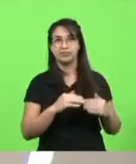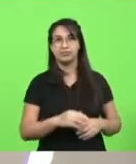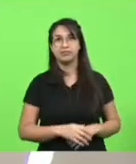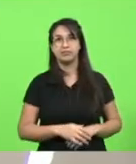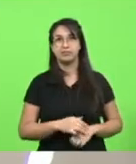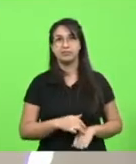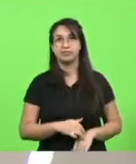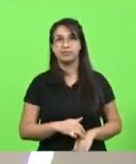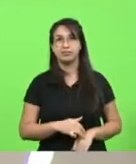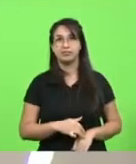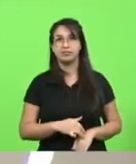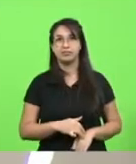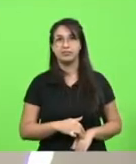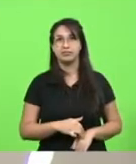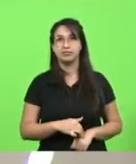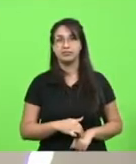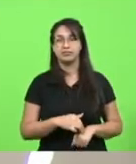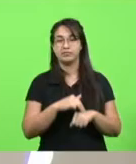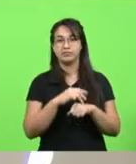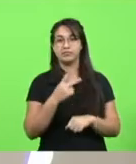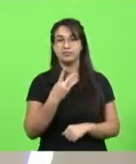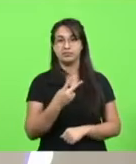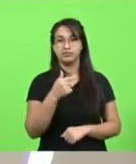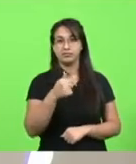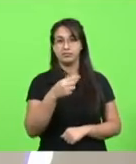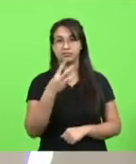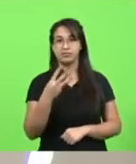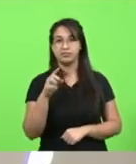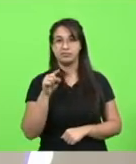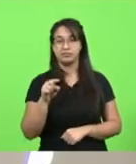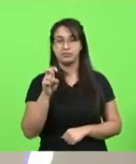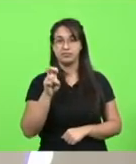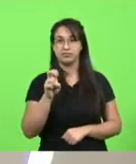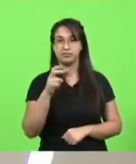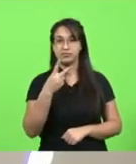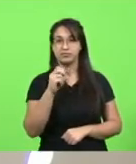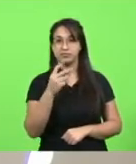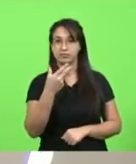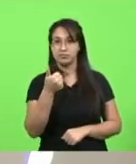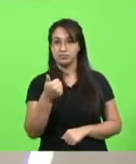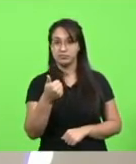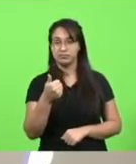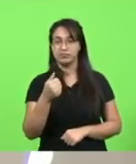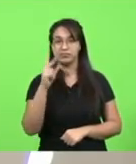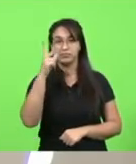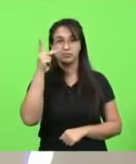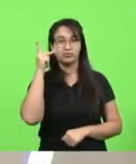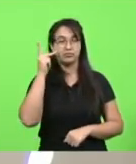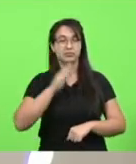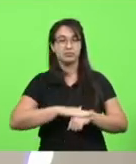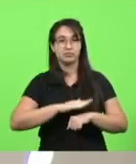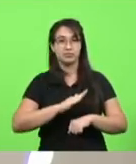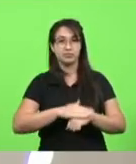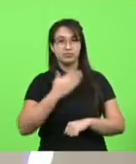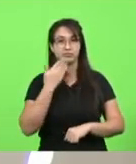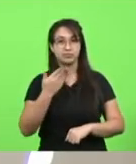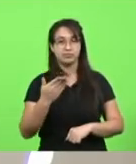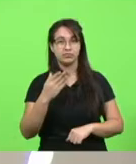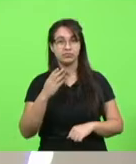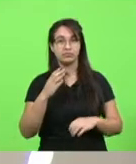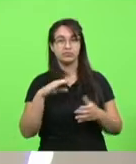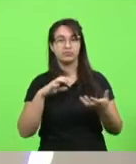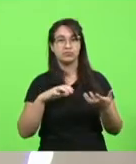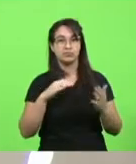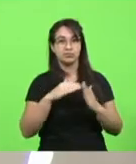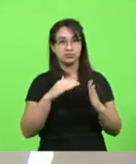unanimidade. Moção 273.5 2021, autor deputada Paulinha, apelando ao presidente da Câmara dos Deputados, presidente do Senado